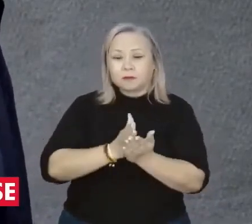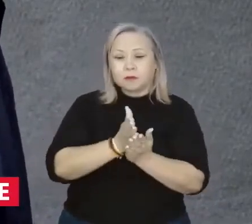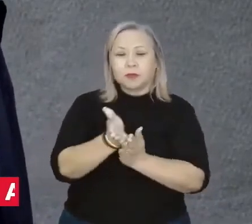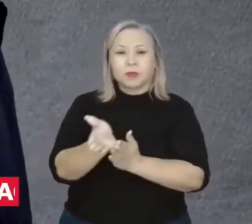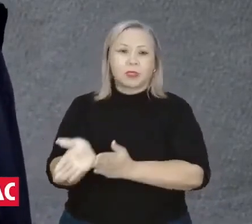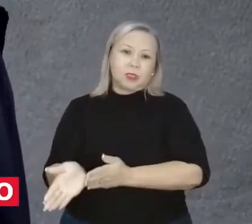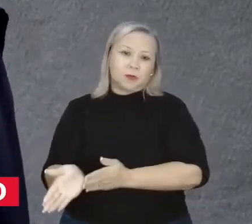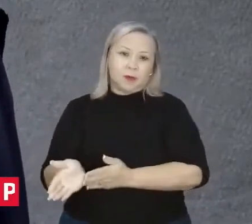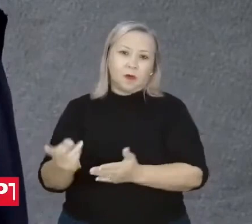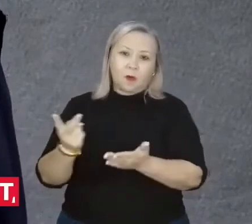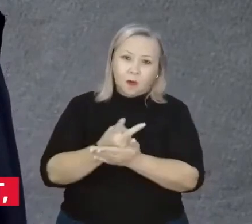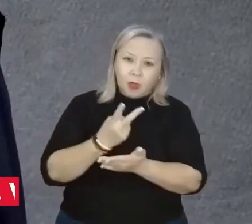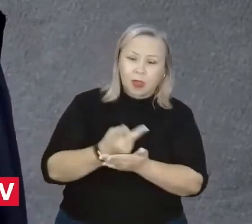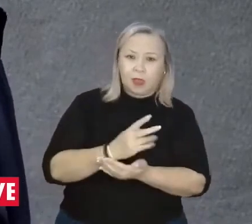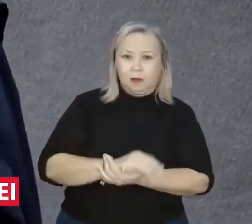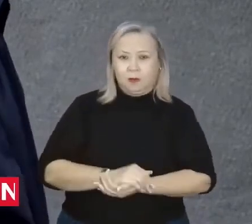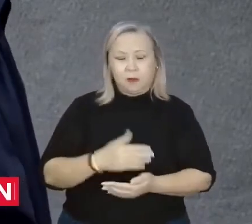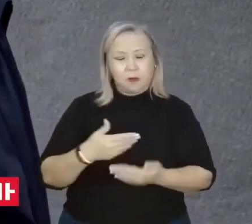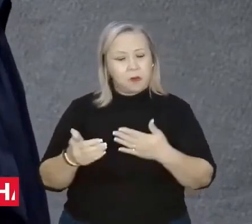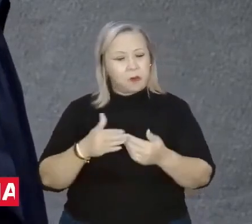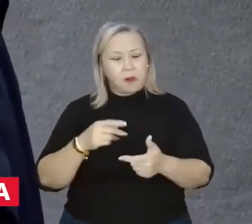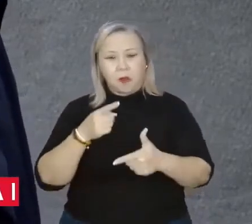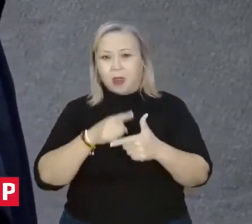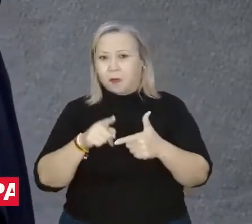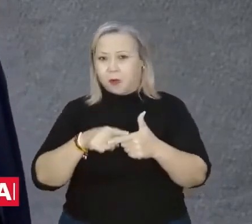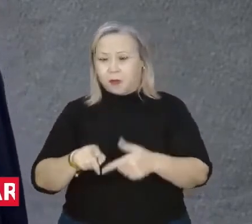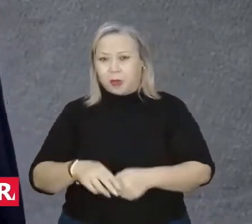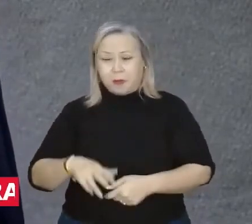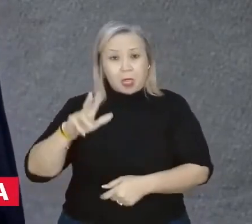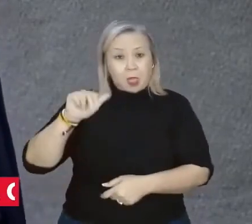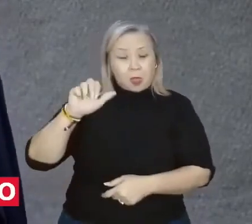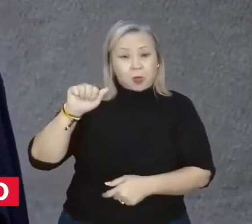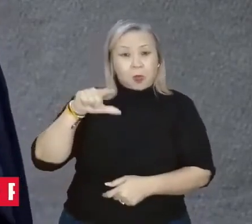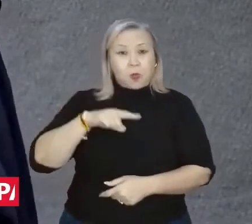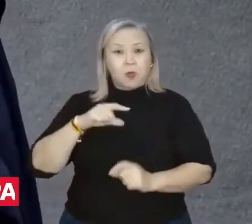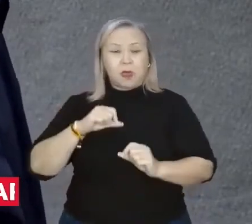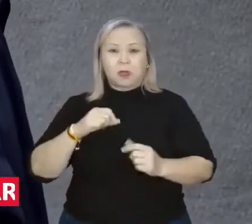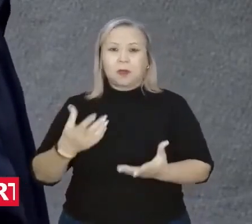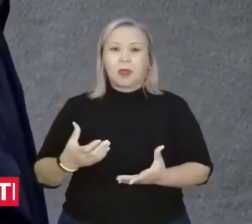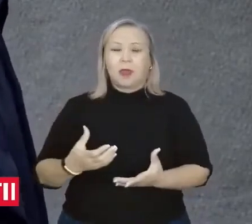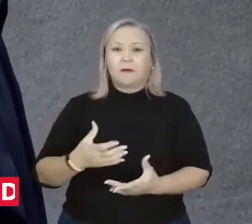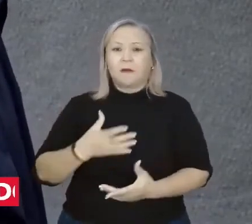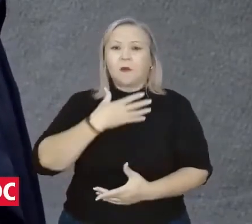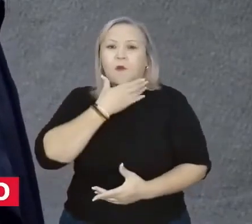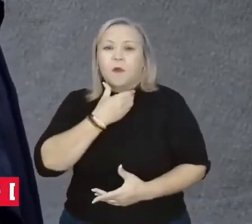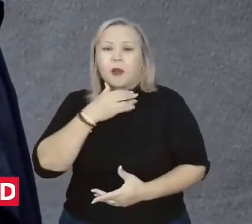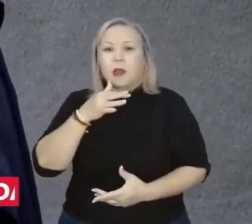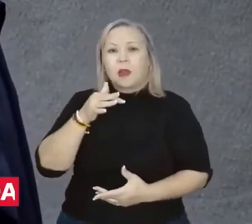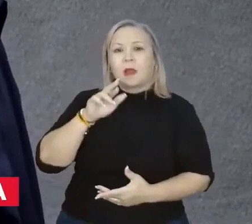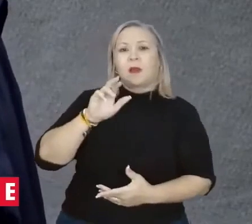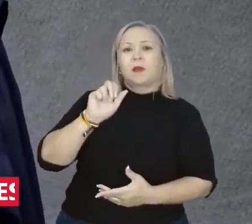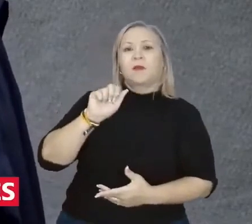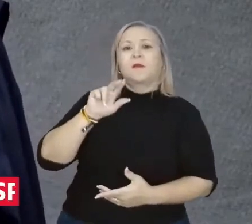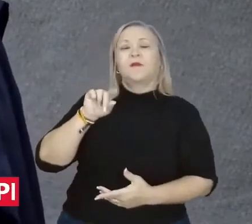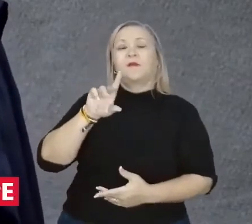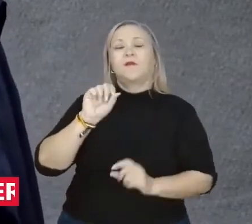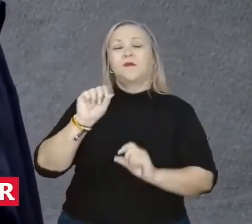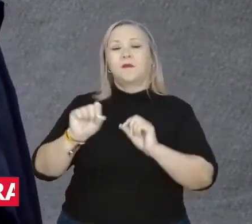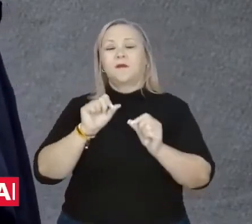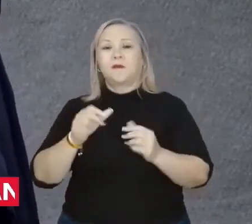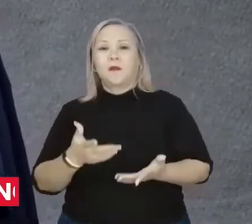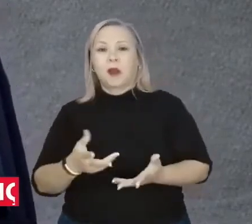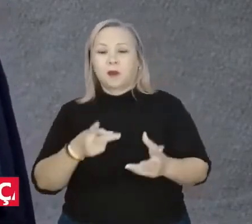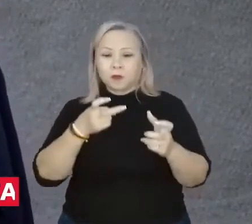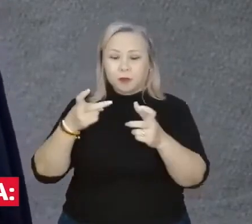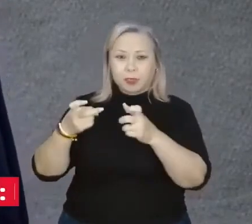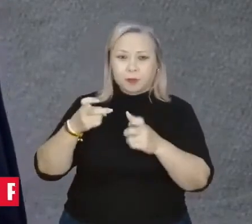mesmo qualquer problema. Jamais houve uma fraude constatada nas eleições realizadas